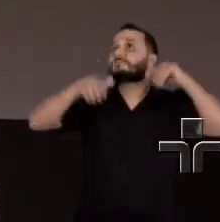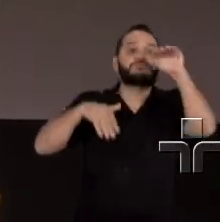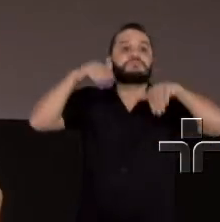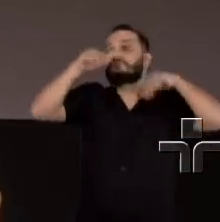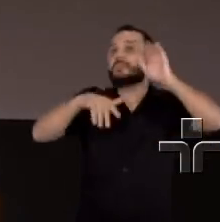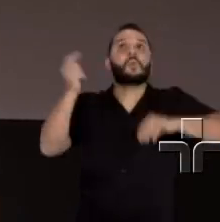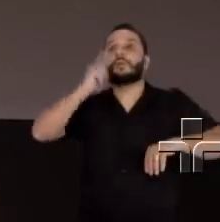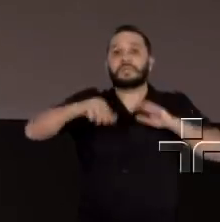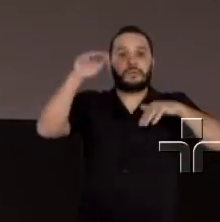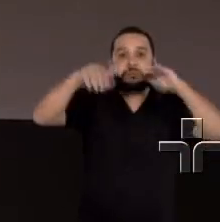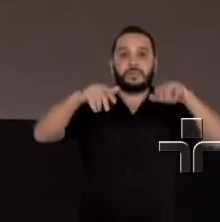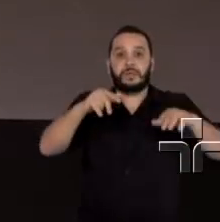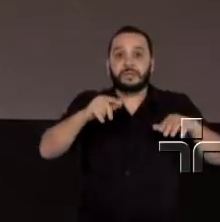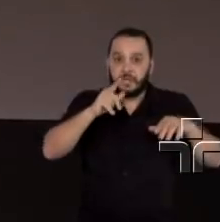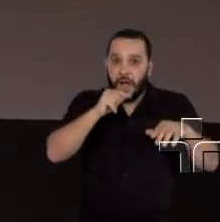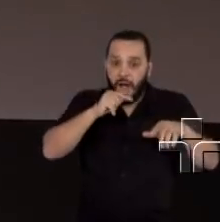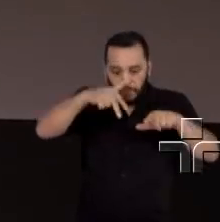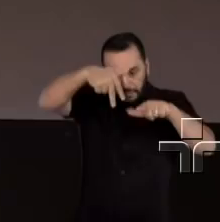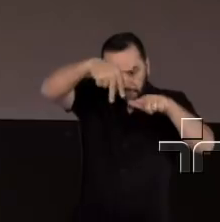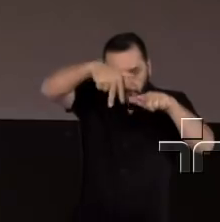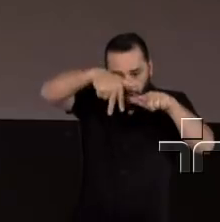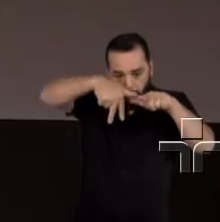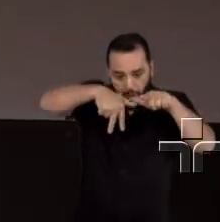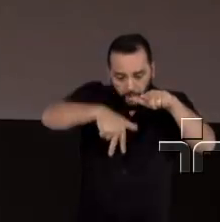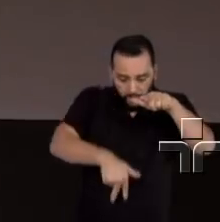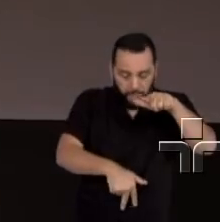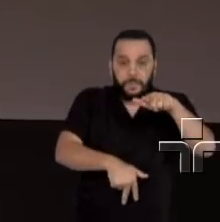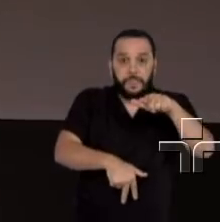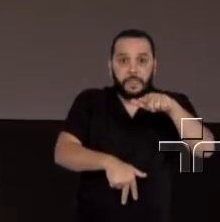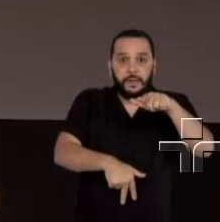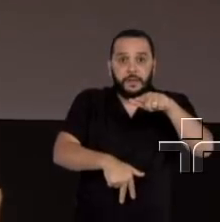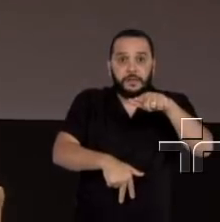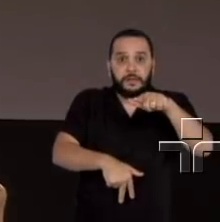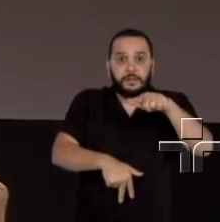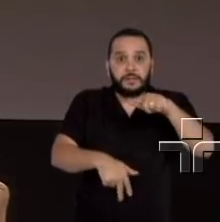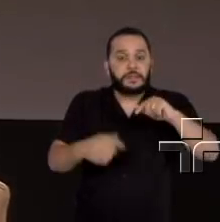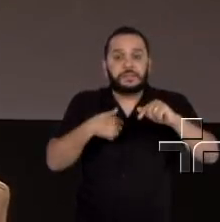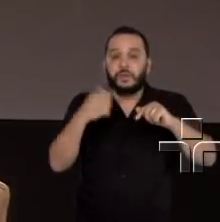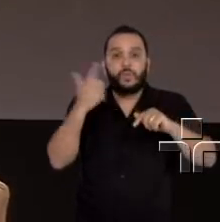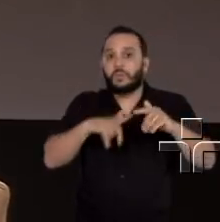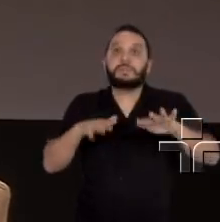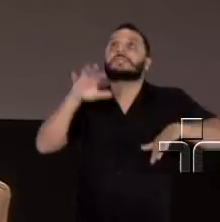conseguia subir. Era funda a piscina, porque tinha que... Todo mundo estava...